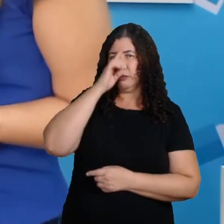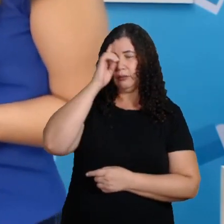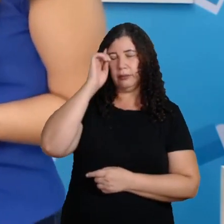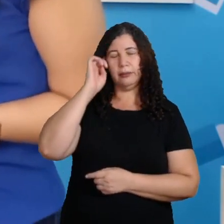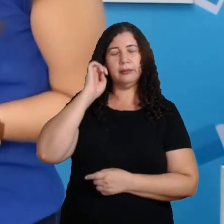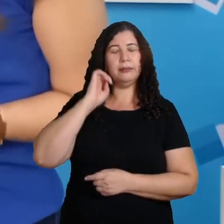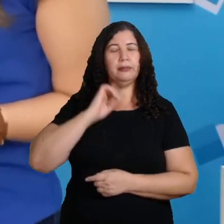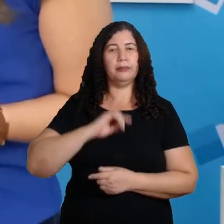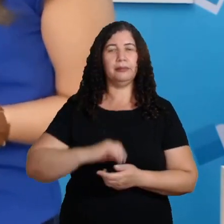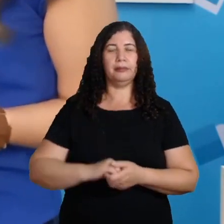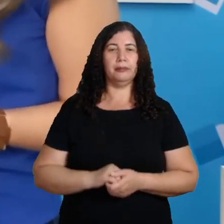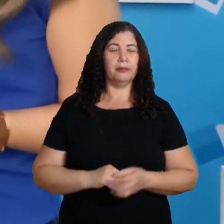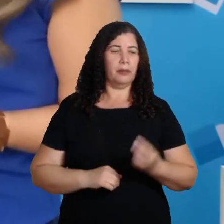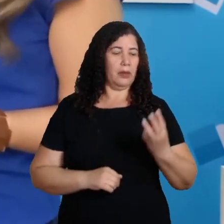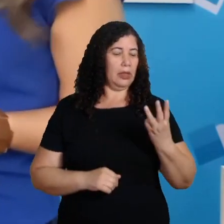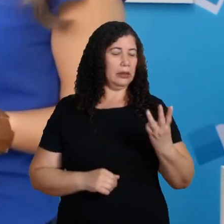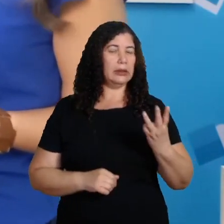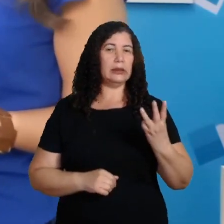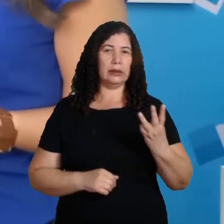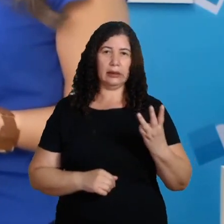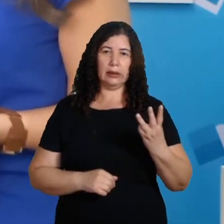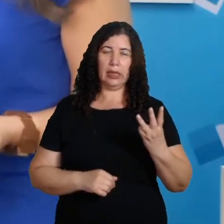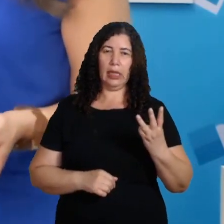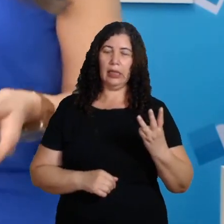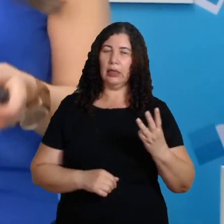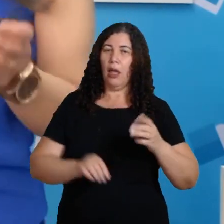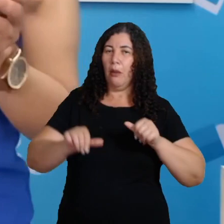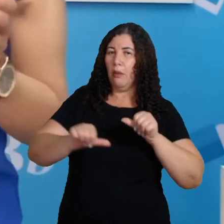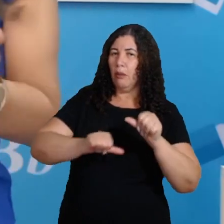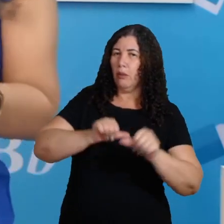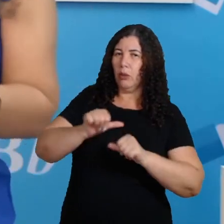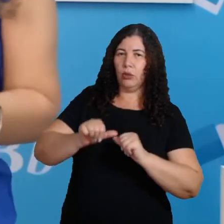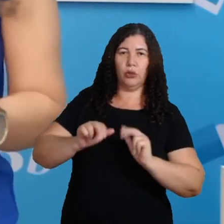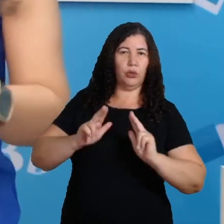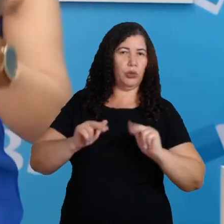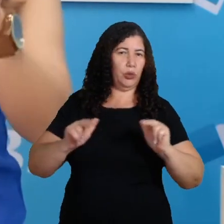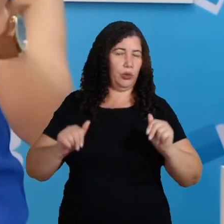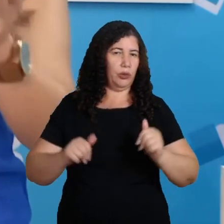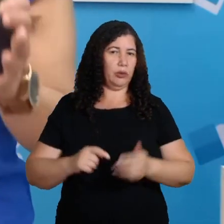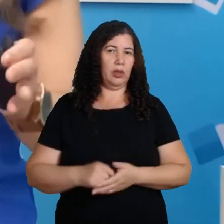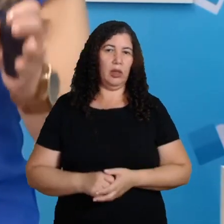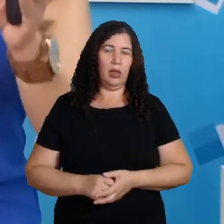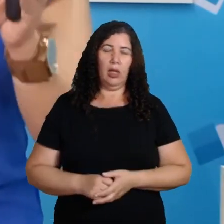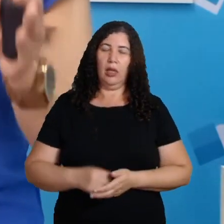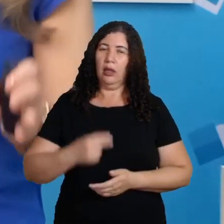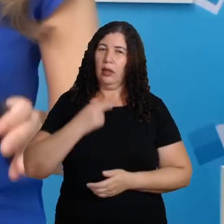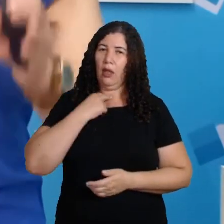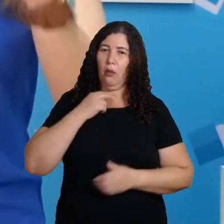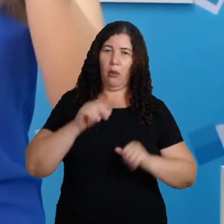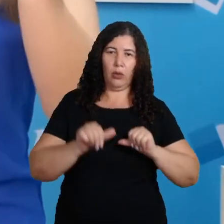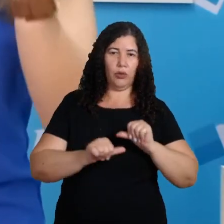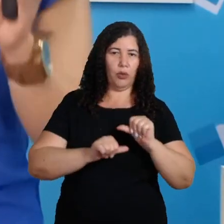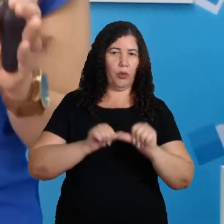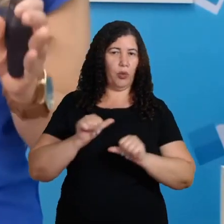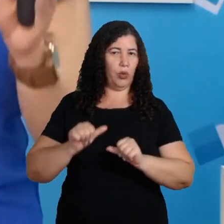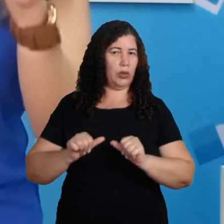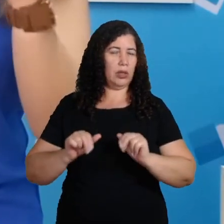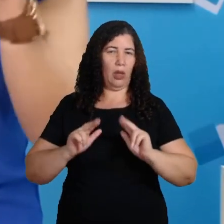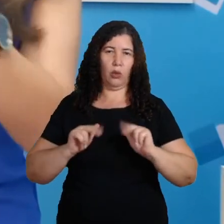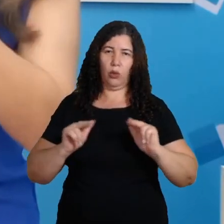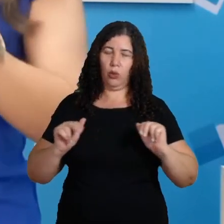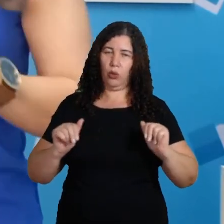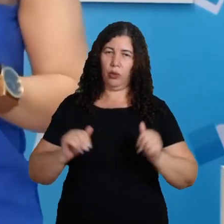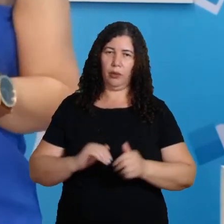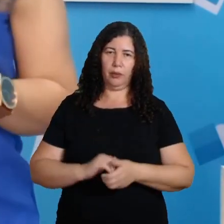estes três pronomes aqui são invariáveis. Significa dizer que eles não podem sofrer